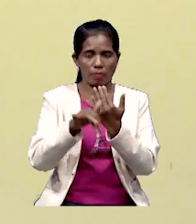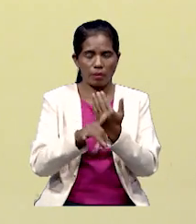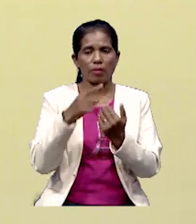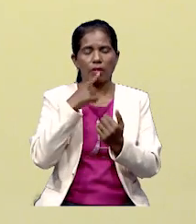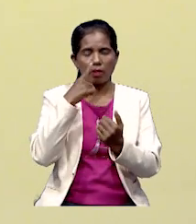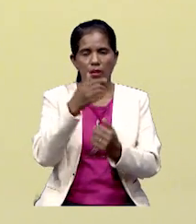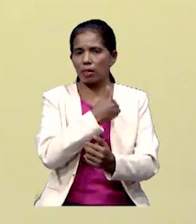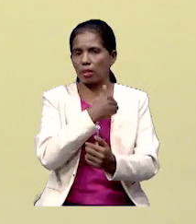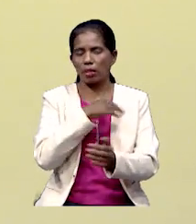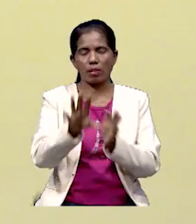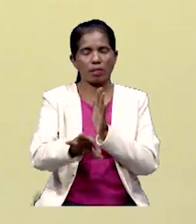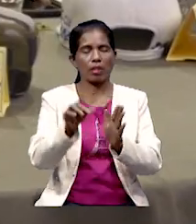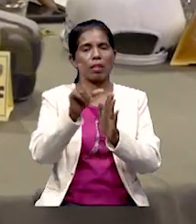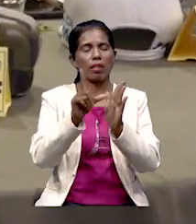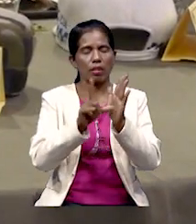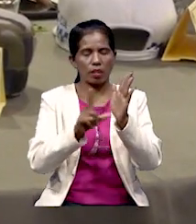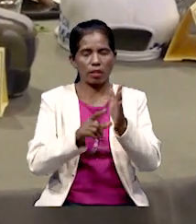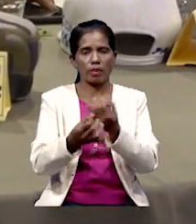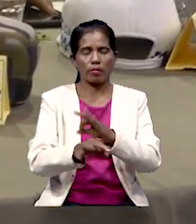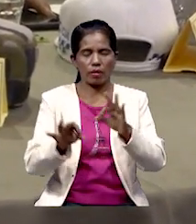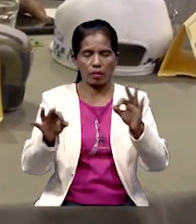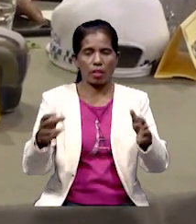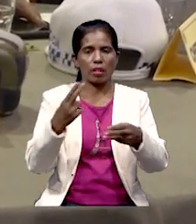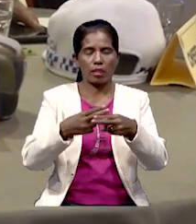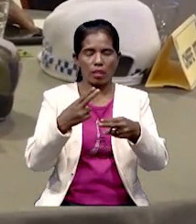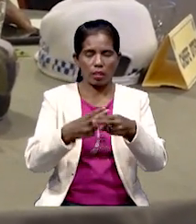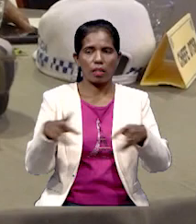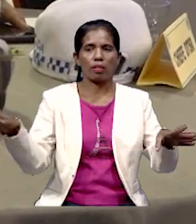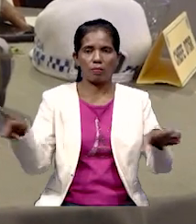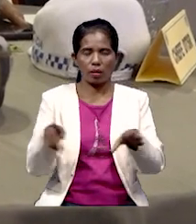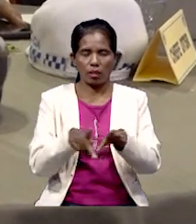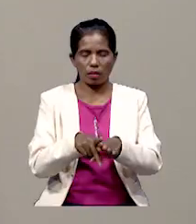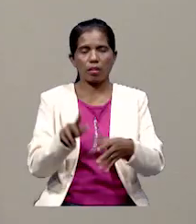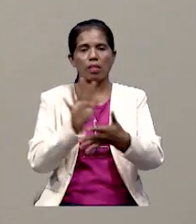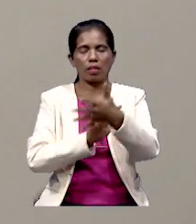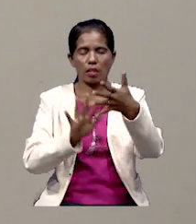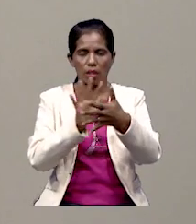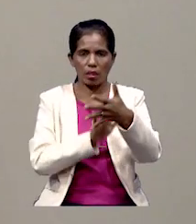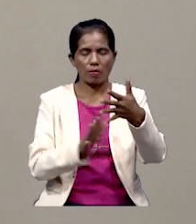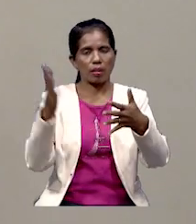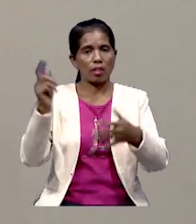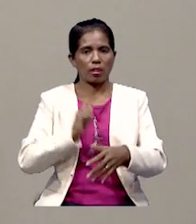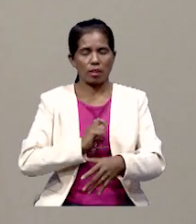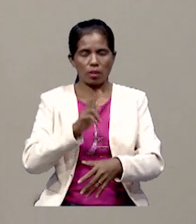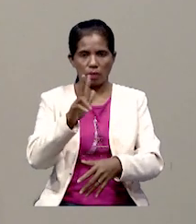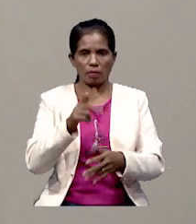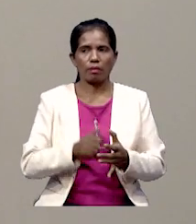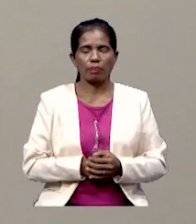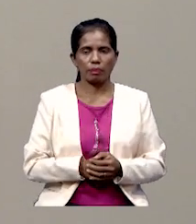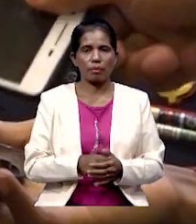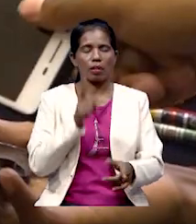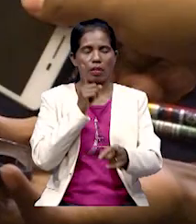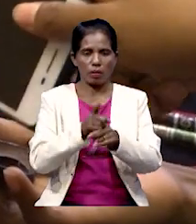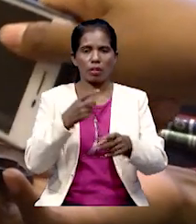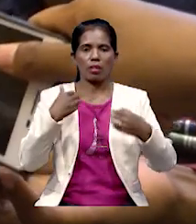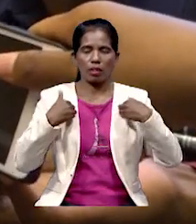dá o que retan lista final com a ba alta entidade nebe mak se participa e a cerimônia investidora ta se tolu. Claro que ia é desafios que a